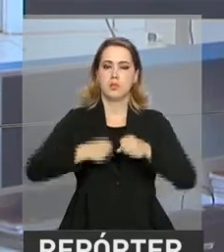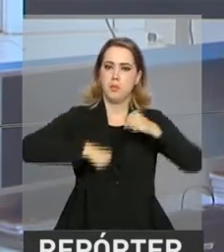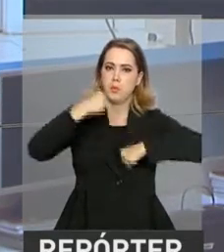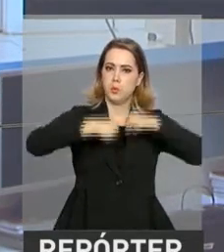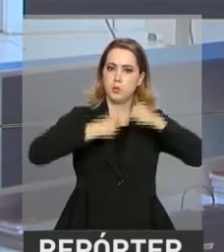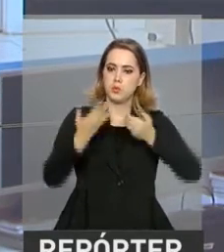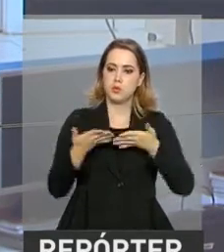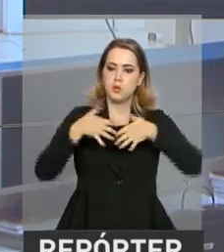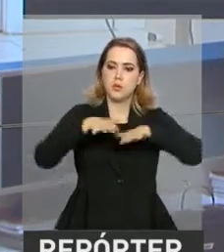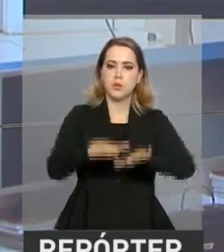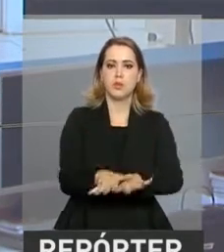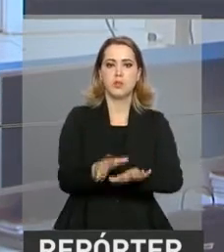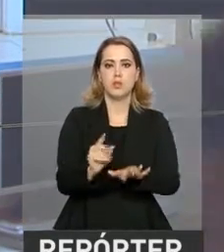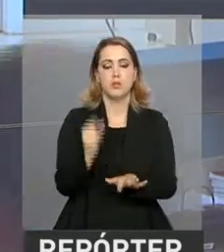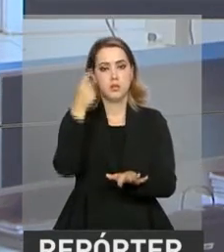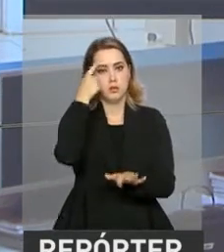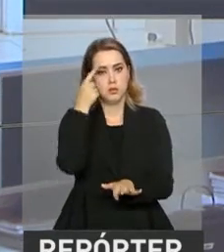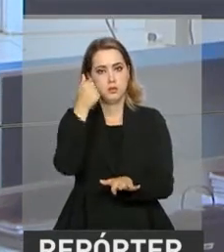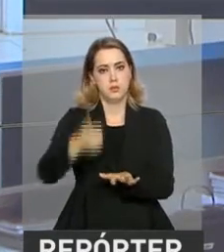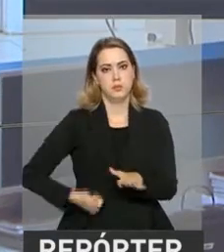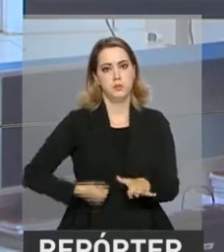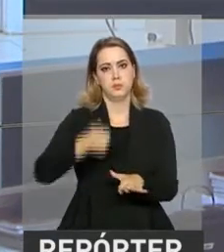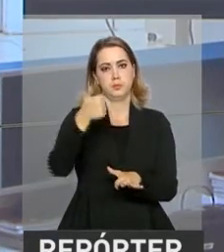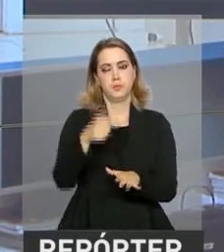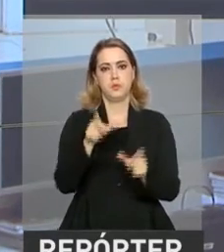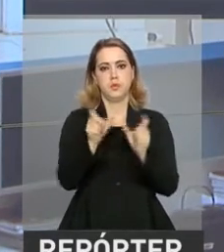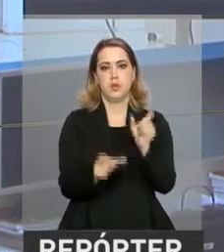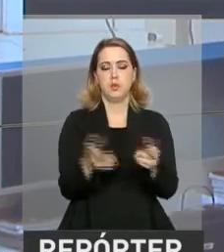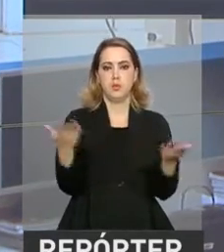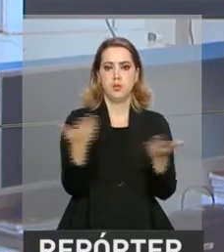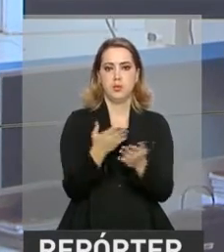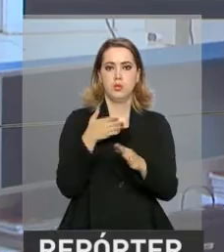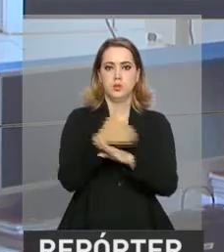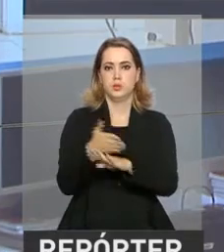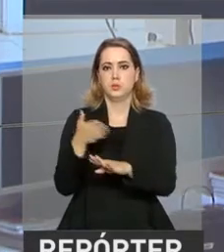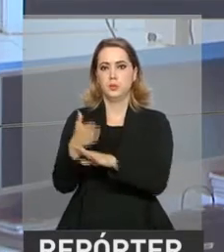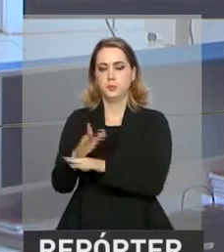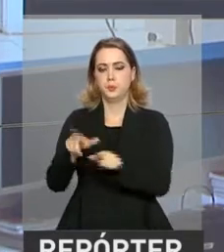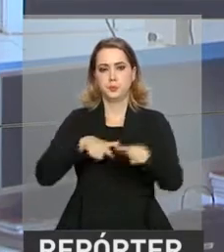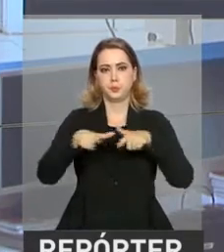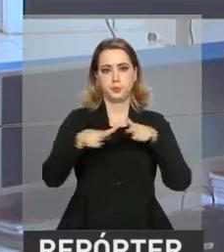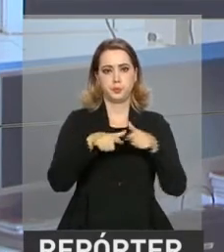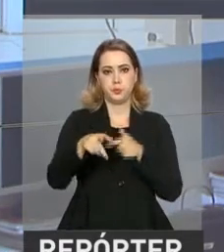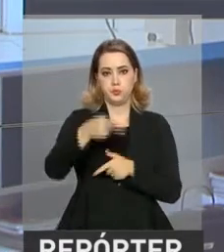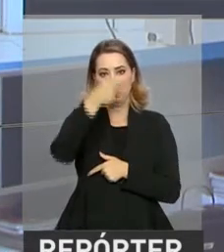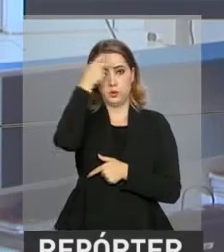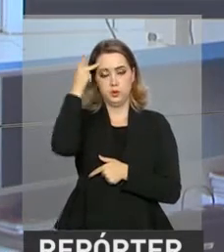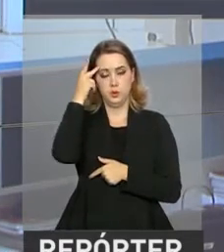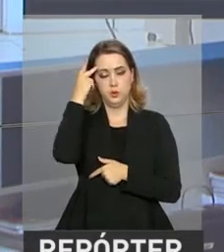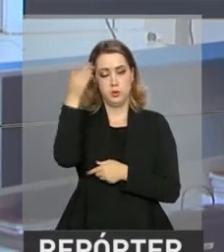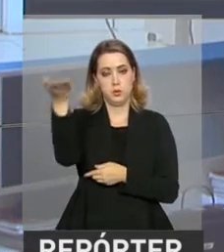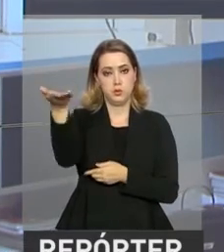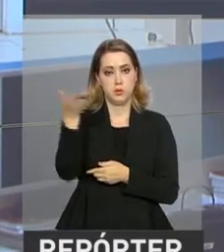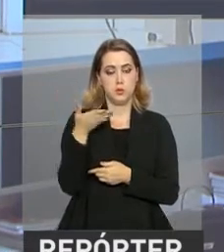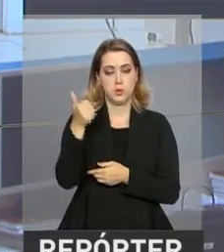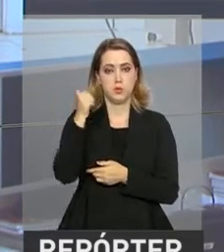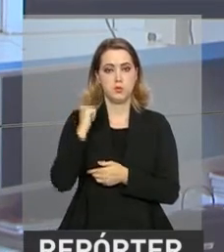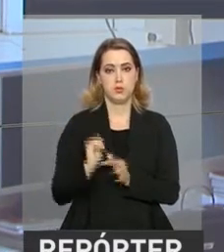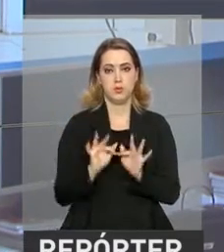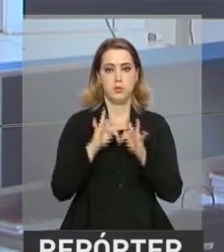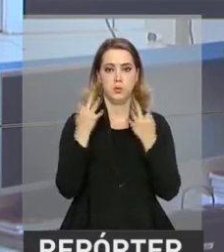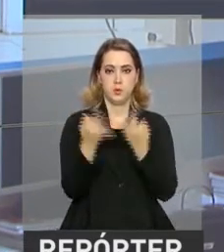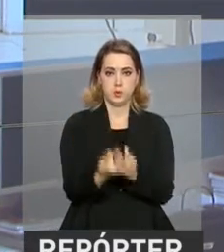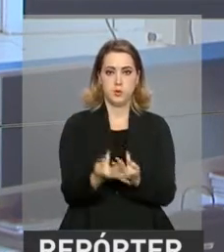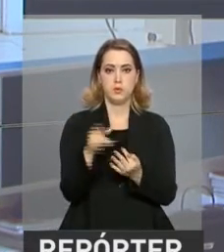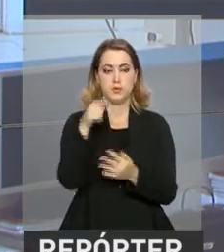idéia é incentivar a entrada no mercado de trabalho de pessoas atendidas pelo programa bolsa família segundo o ministro a intenção do governo é